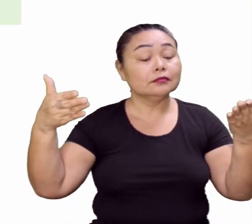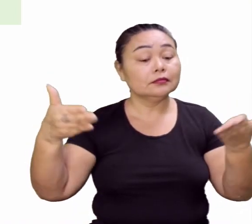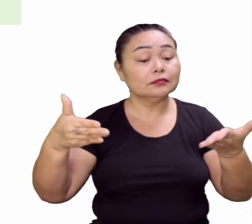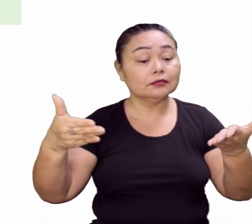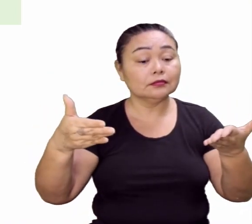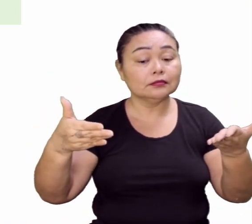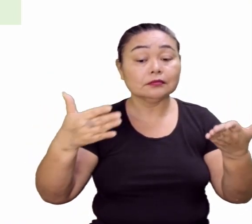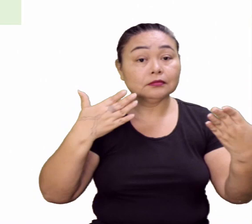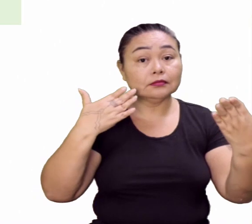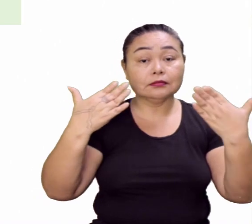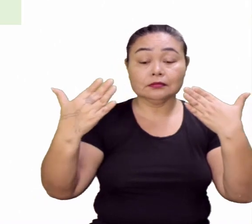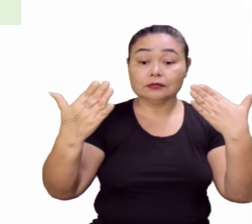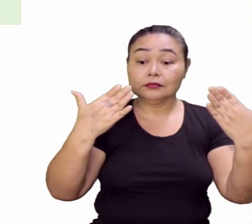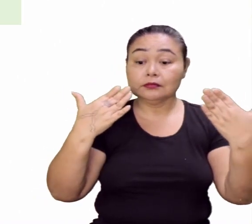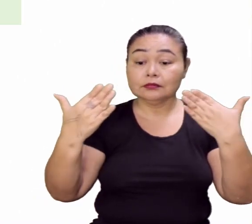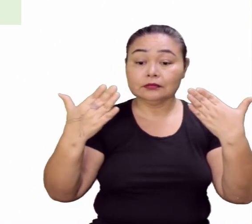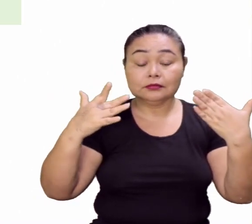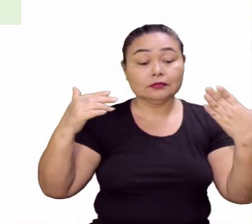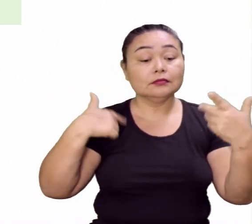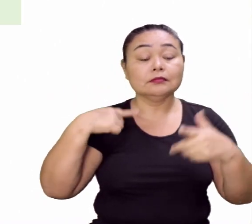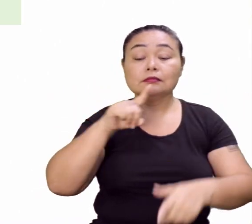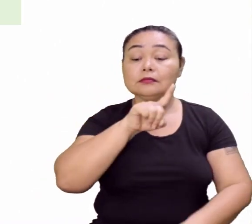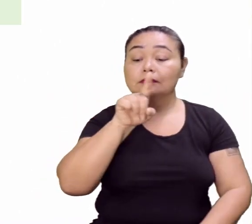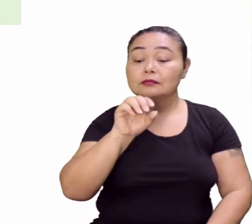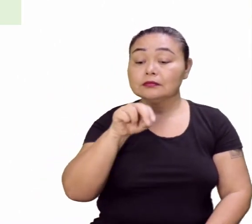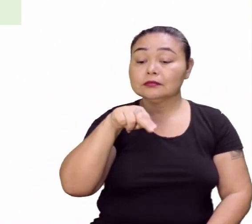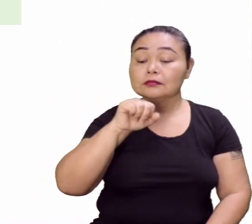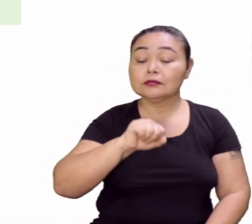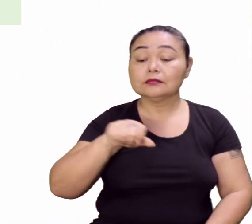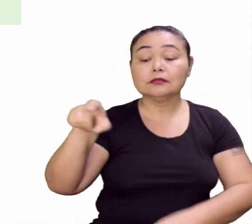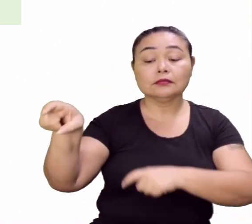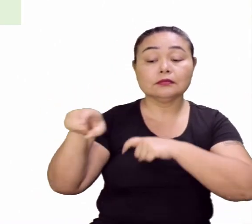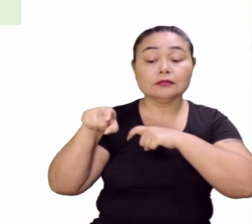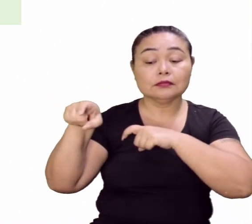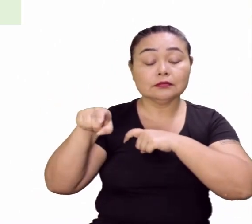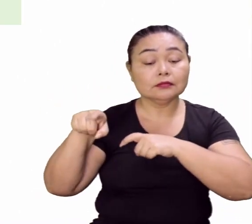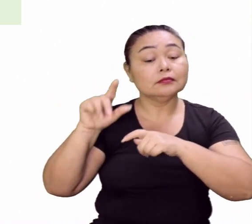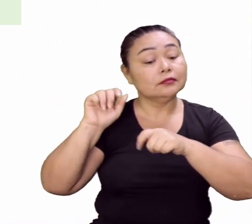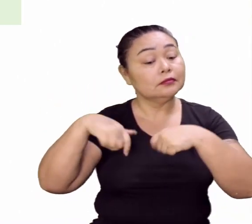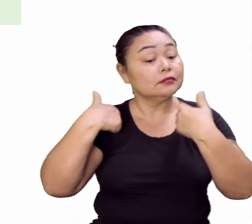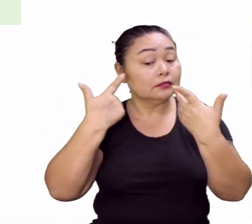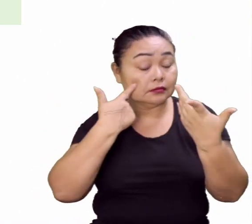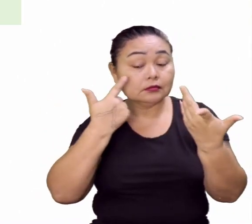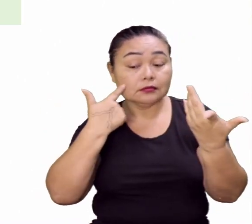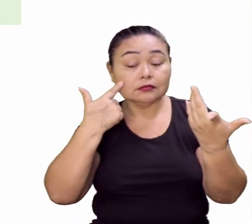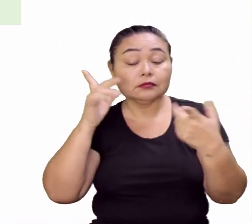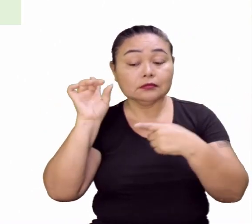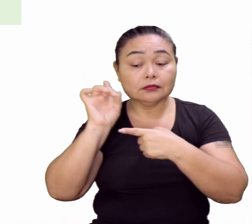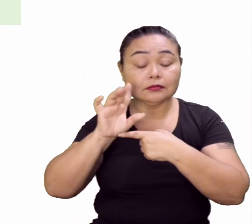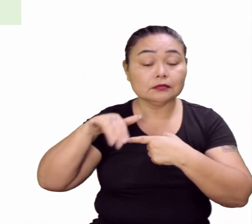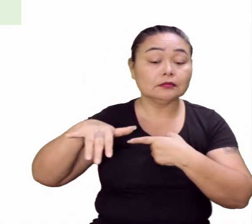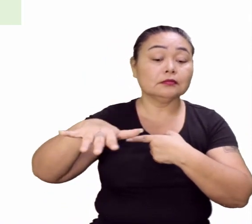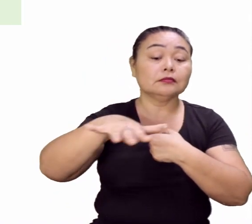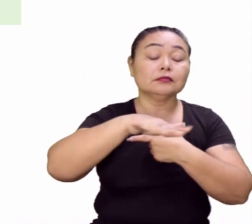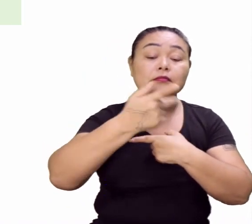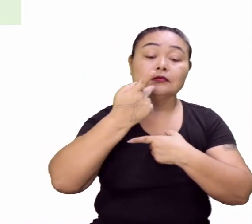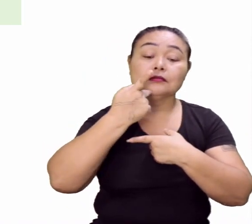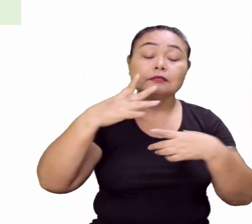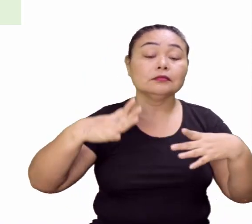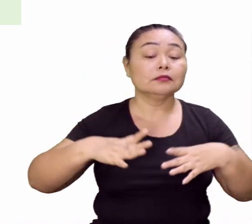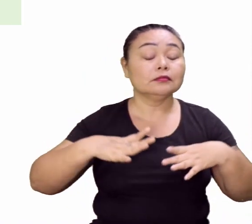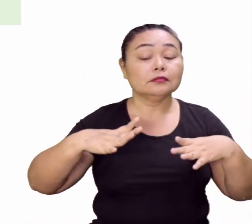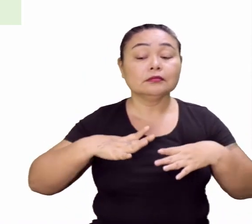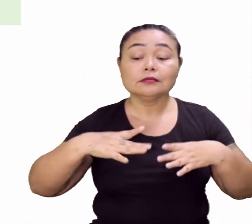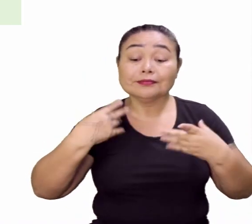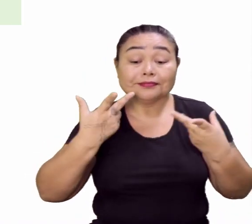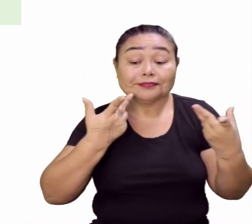se comparada à zona rural, podemos afirmar que elas são densas. Exatamente. E falar de cidade é um pouco